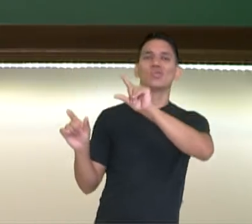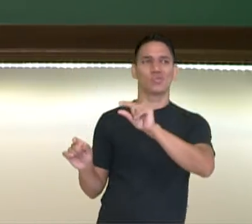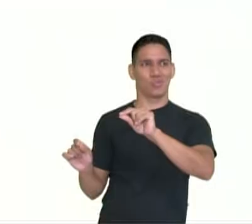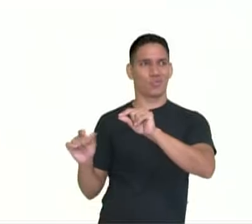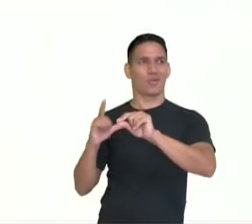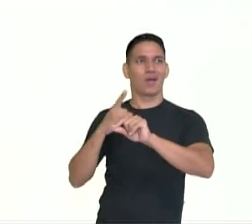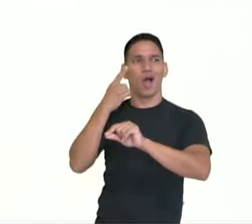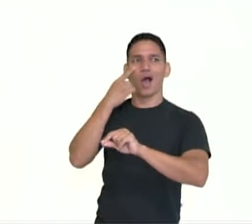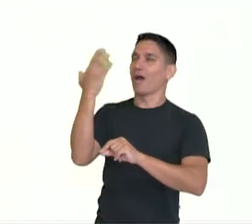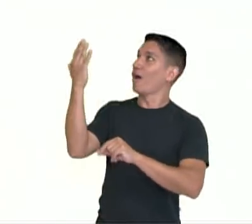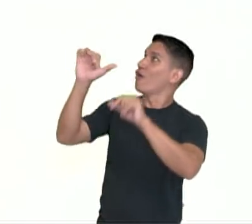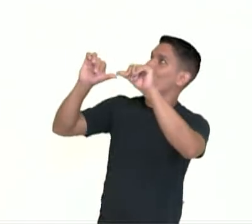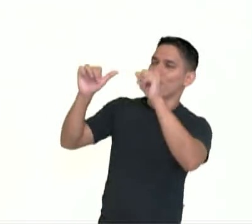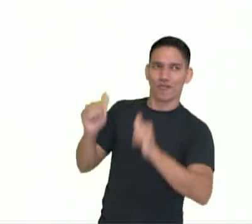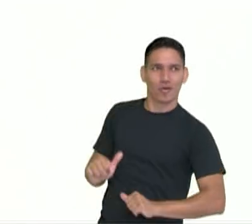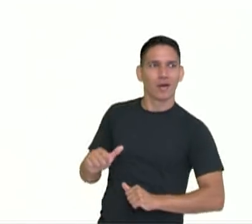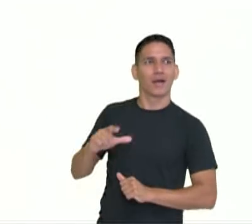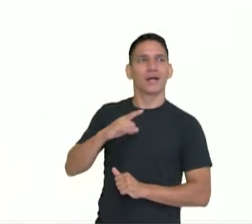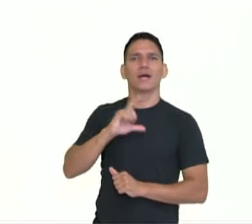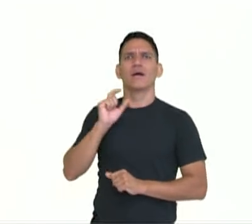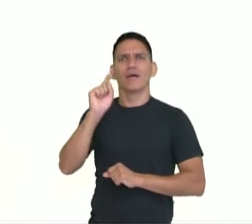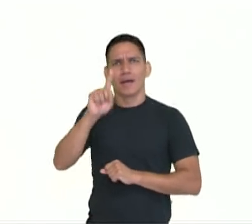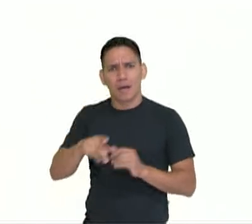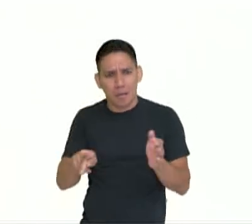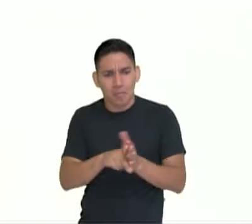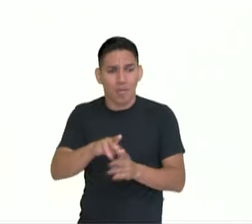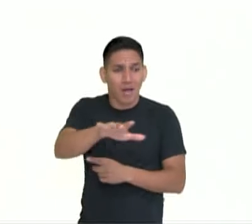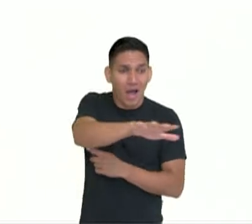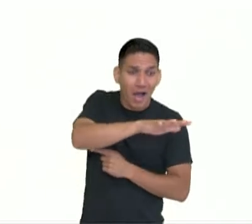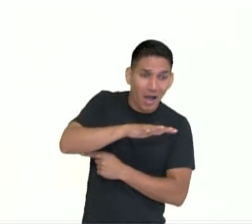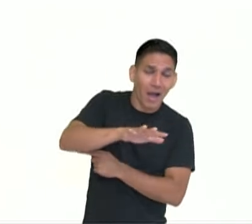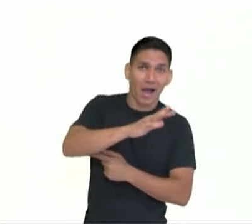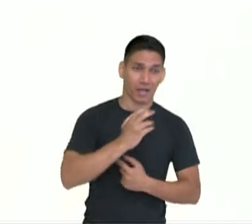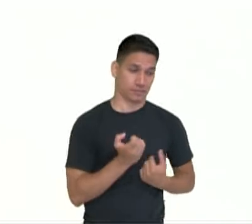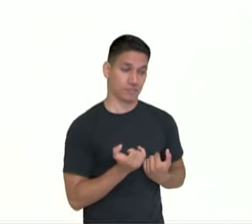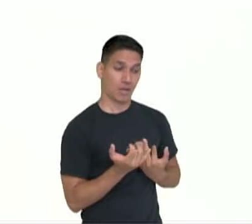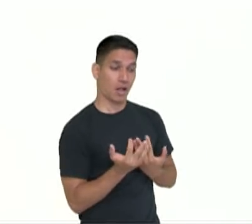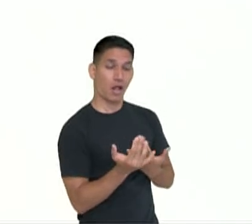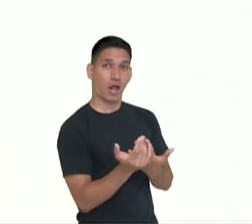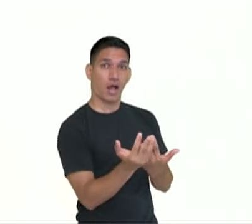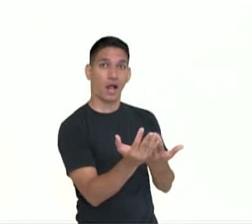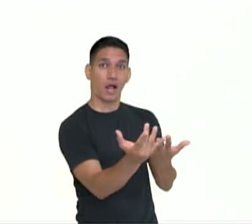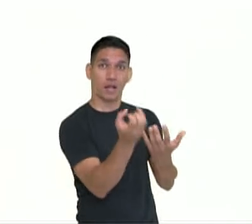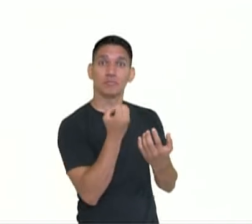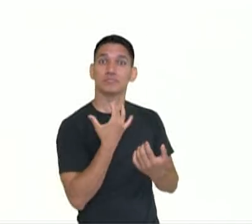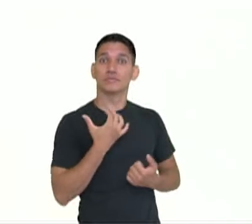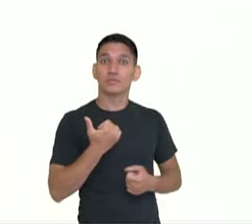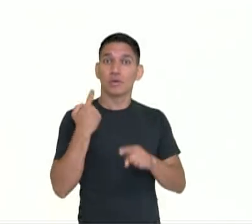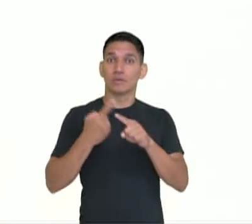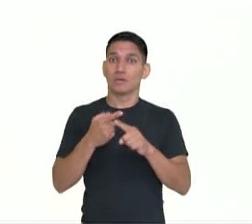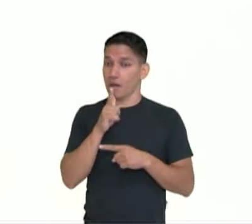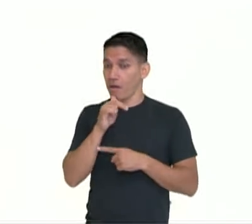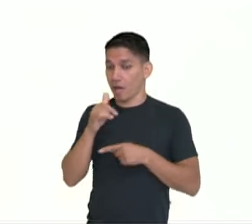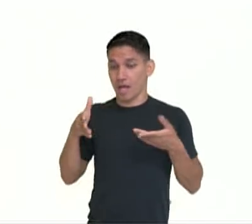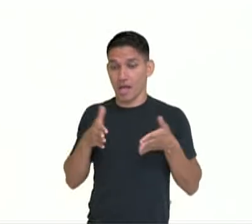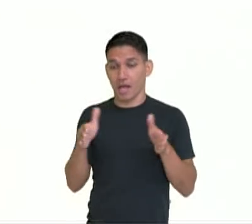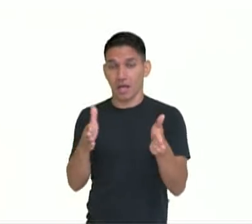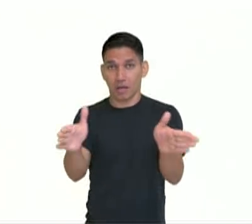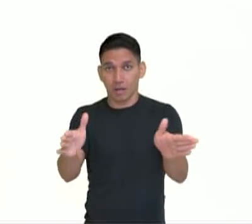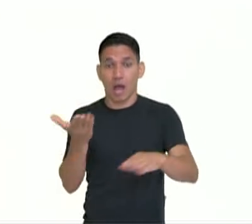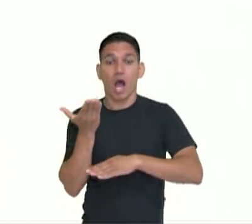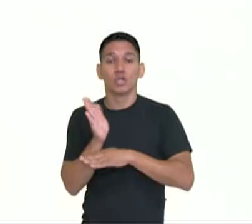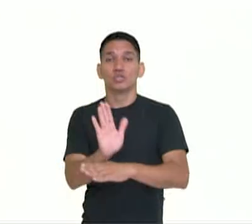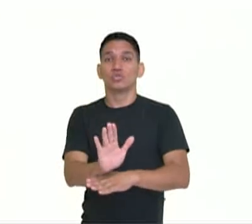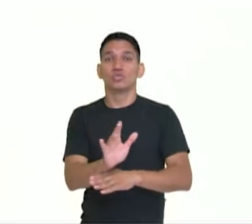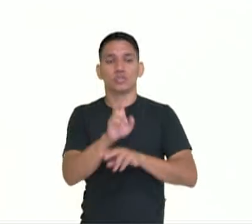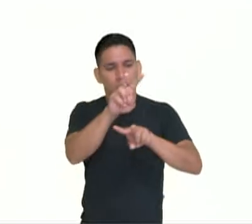e tem uma característica muito importante aí. São territórios altamente férteis com esses rios que permitiam produzir muito alimento,